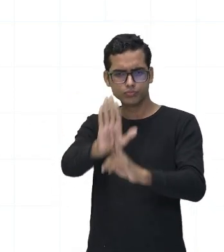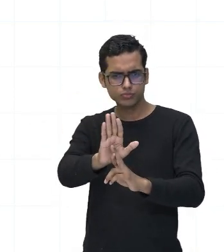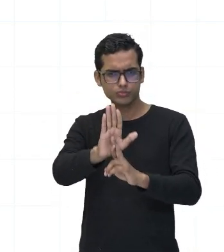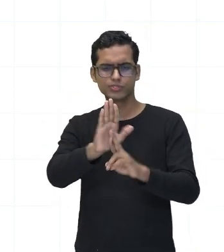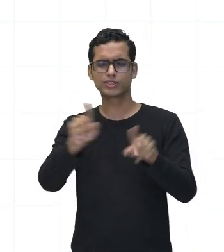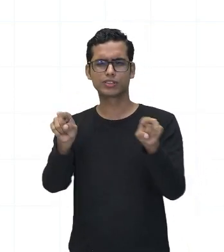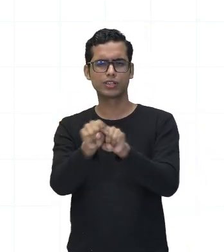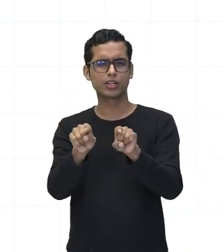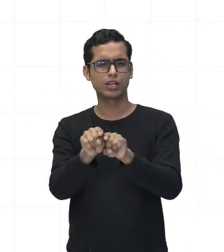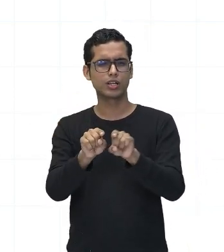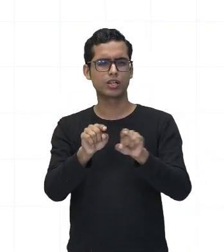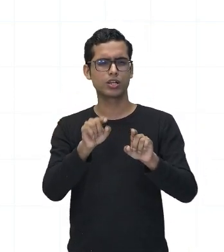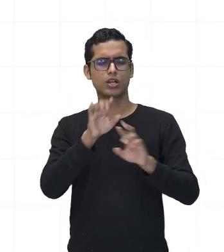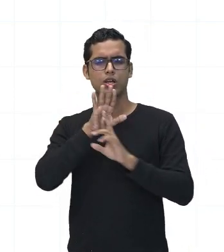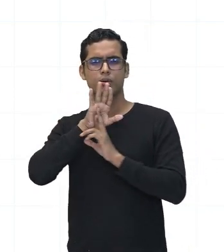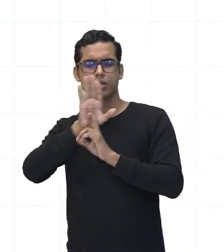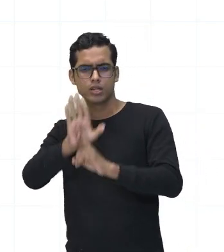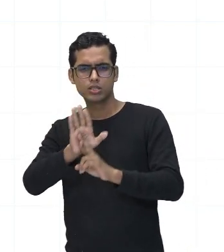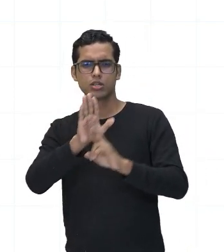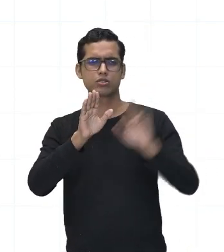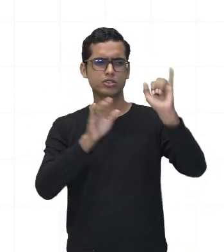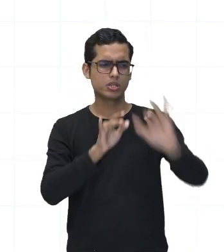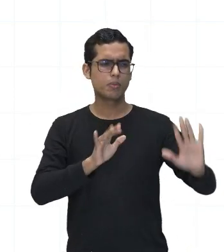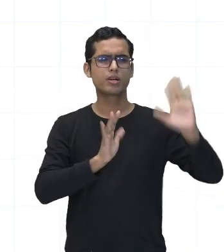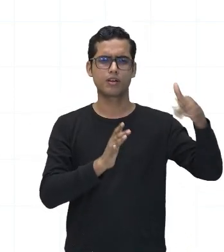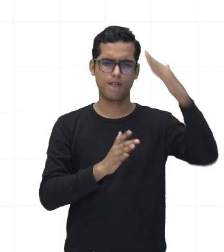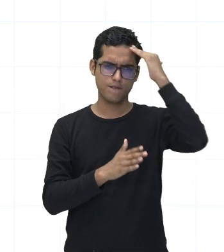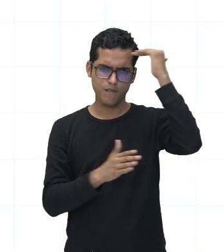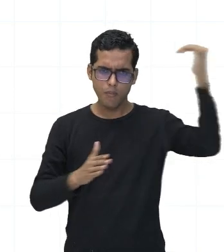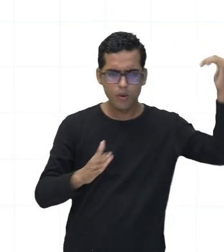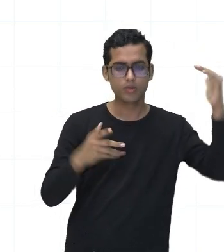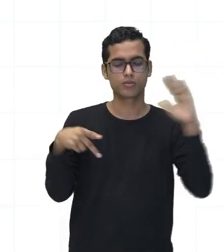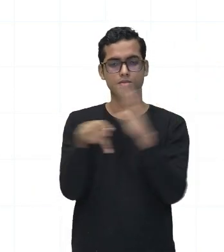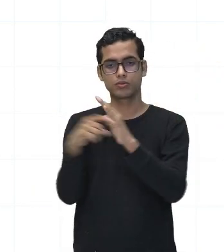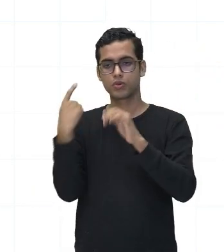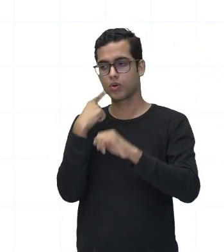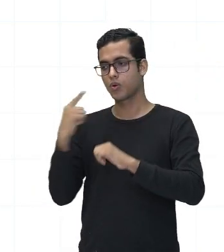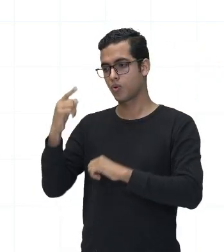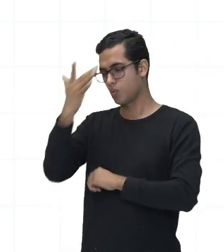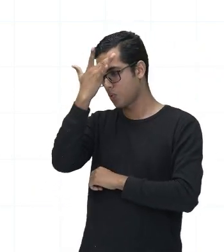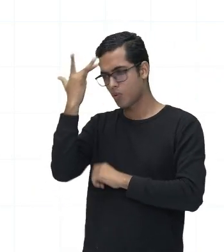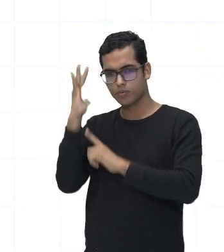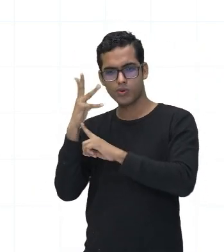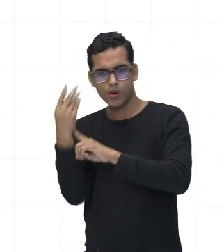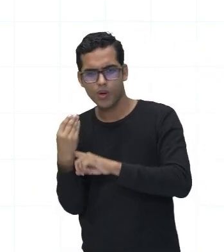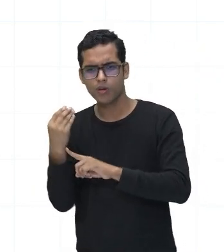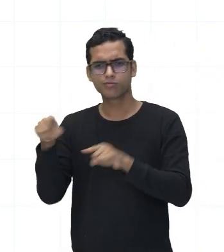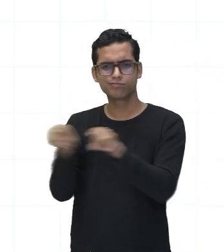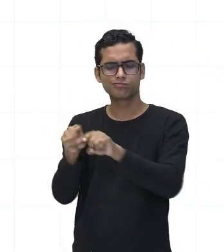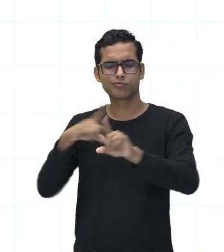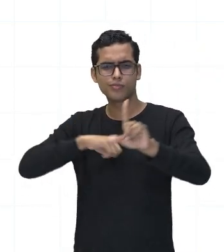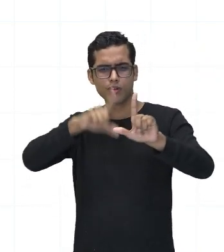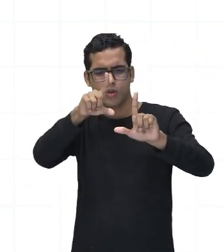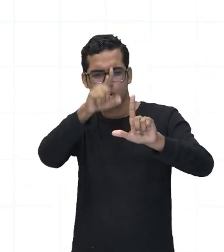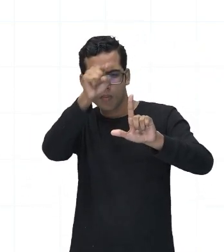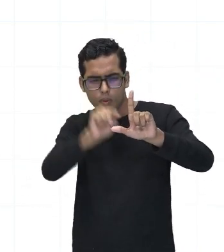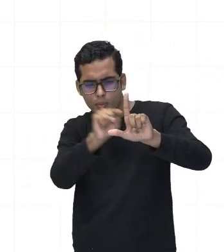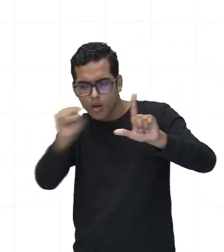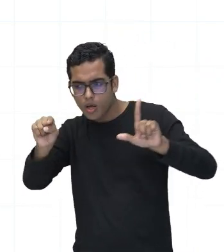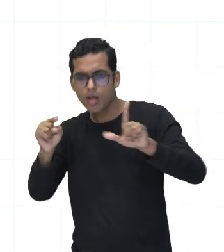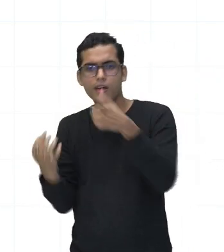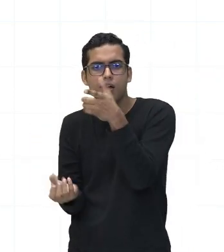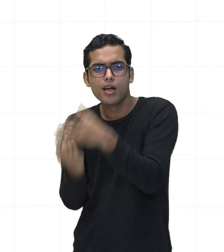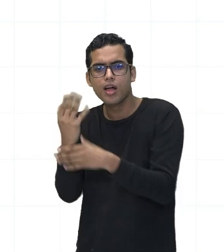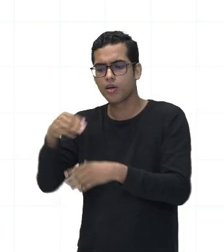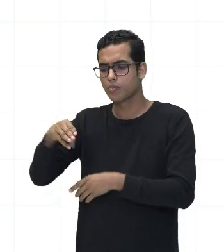figuras reconhecíveis. Então, o Pierre Mondrian, ele produzia suas obras a partir